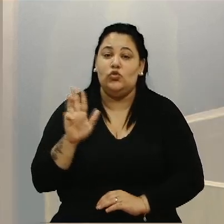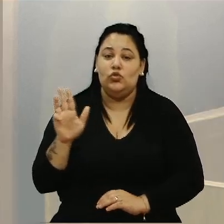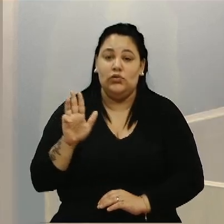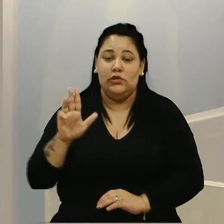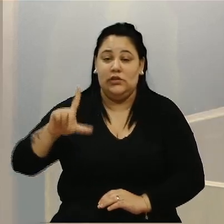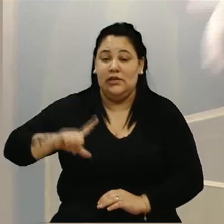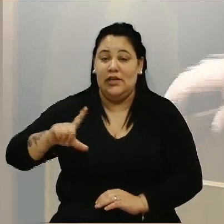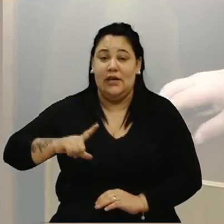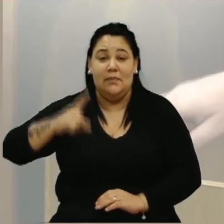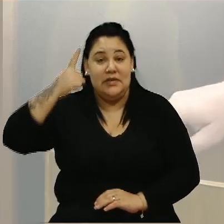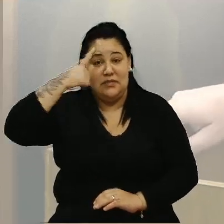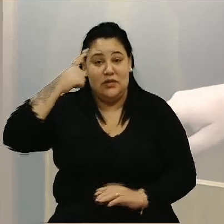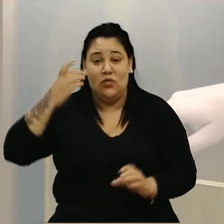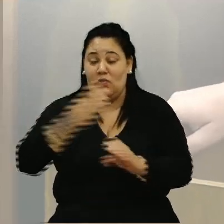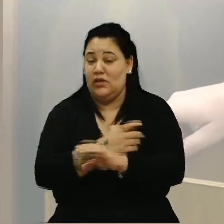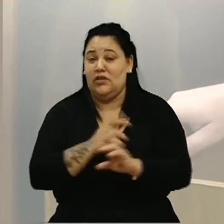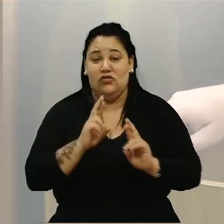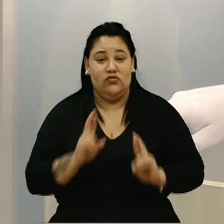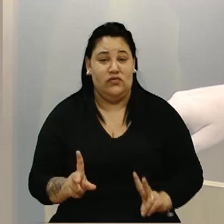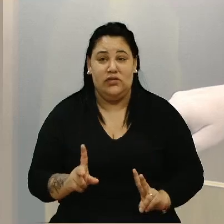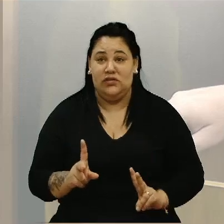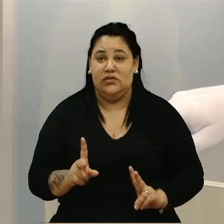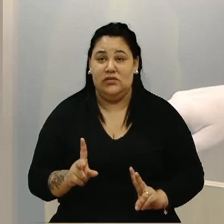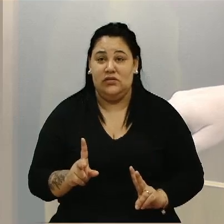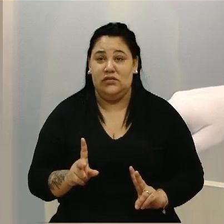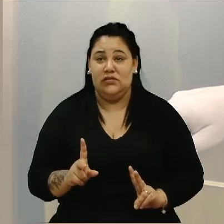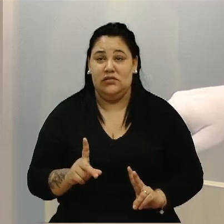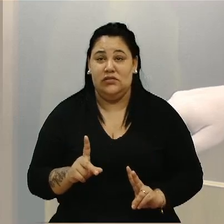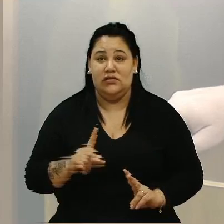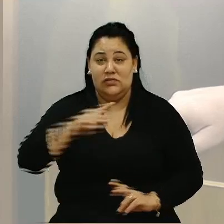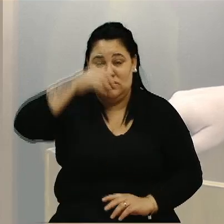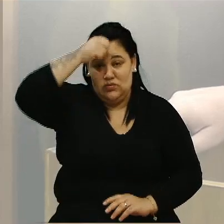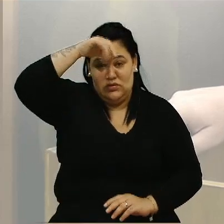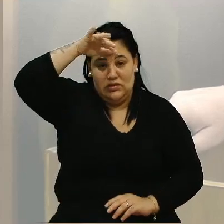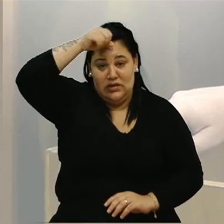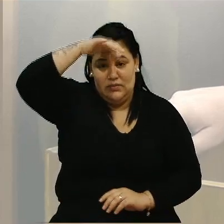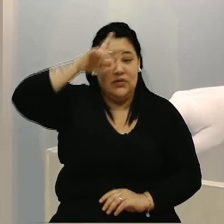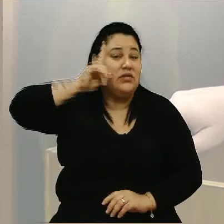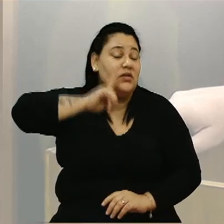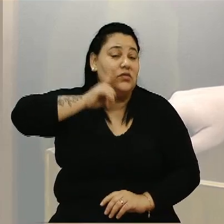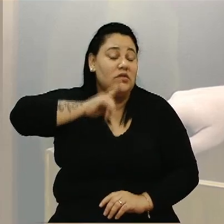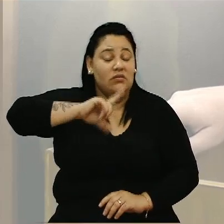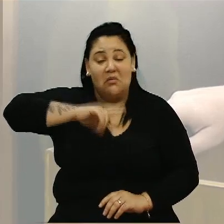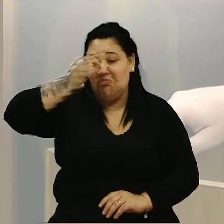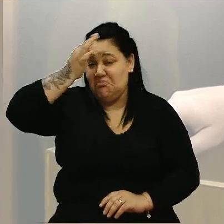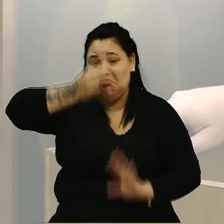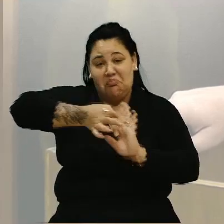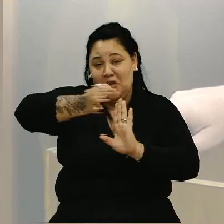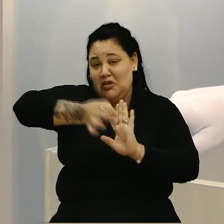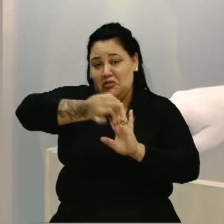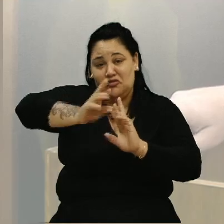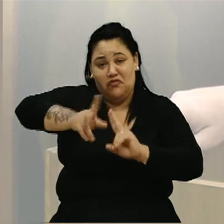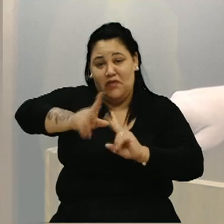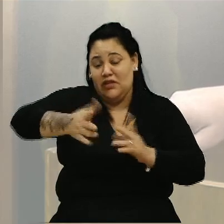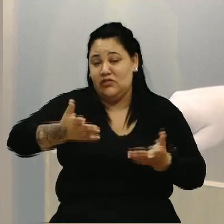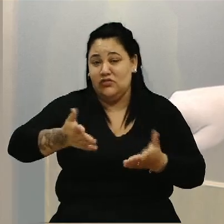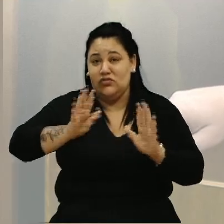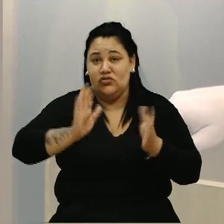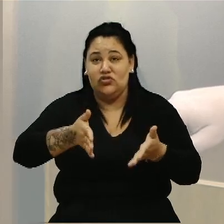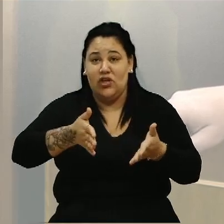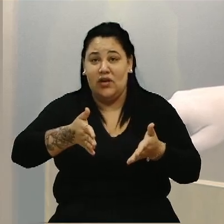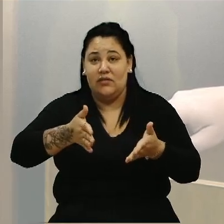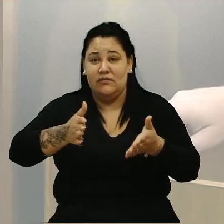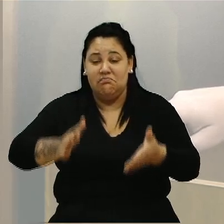pensamentos totalmente diferentes do presidente reeleito Trump lá nos Estados Unidos, né, já estendeu a